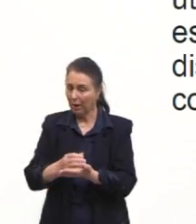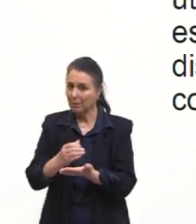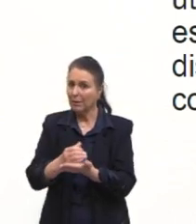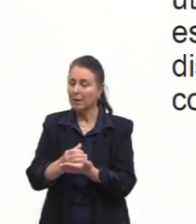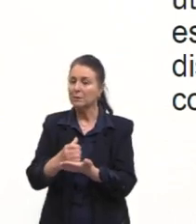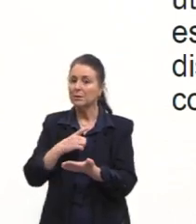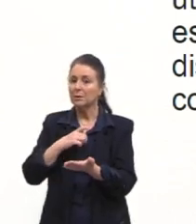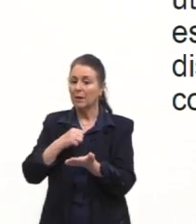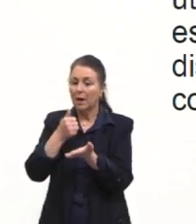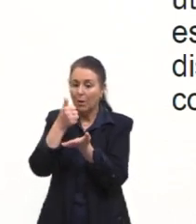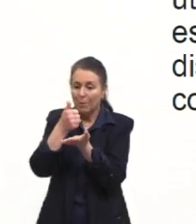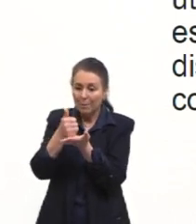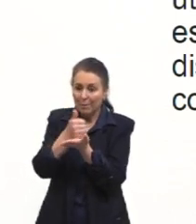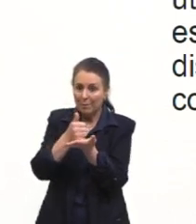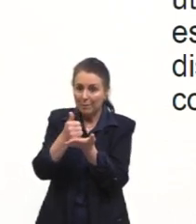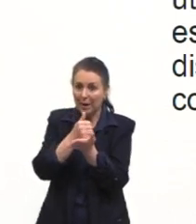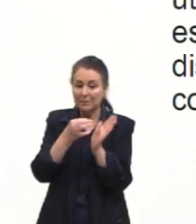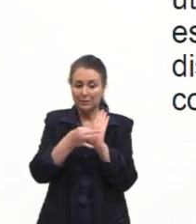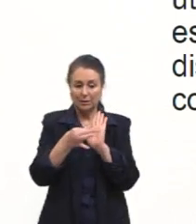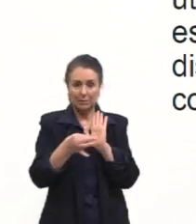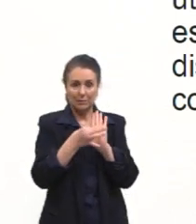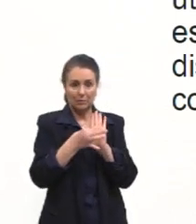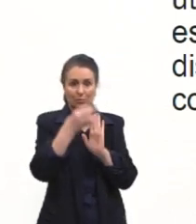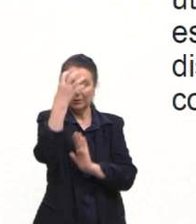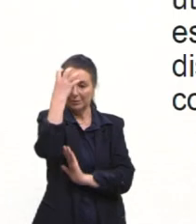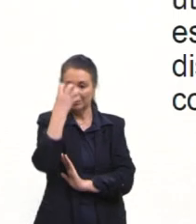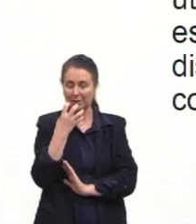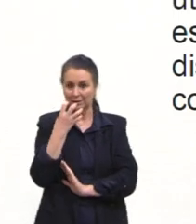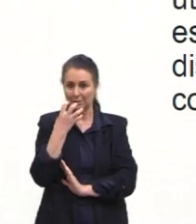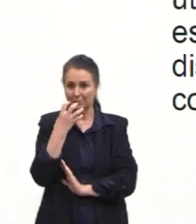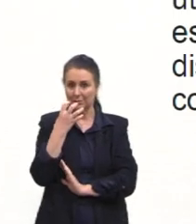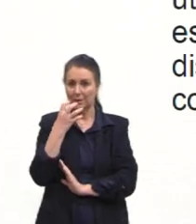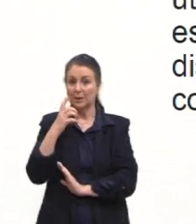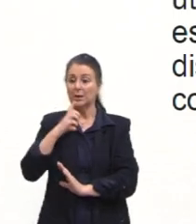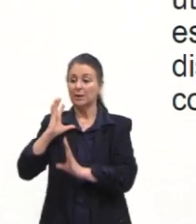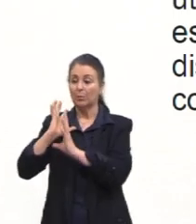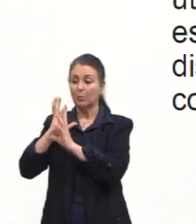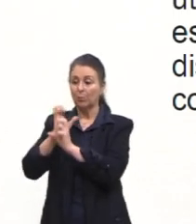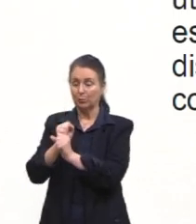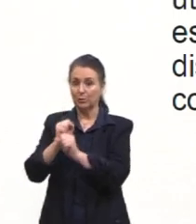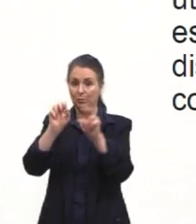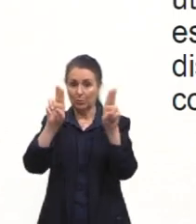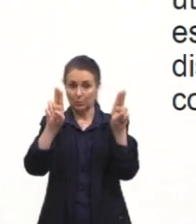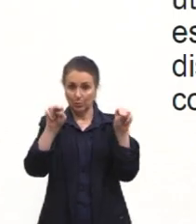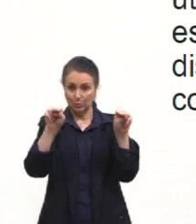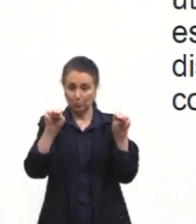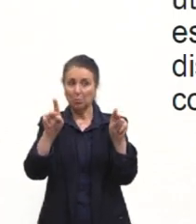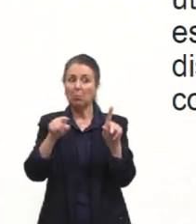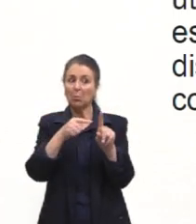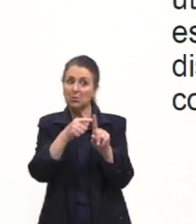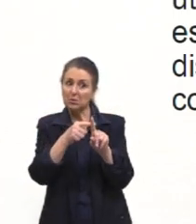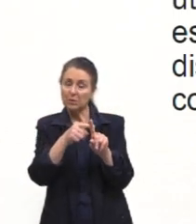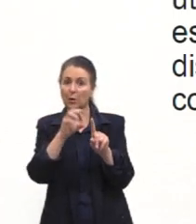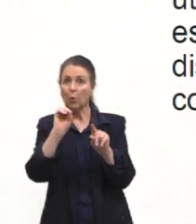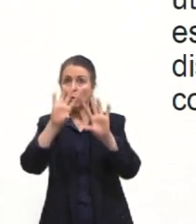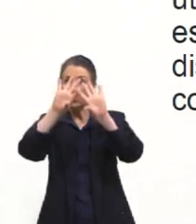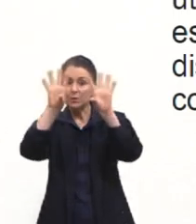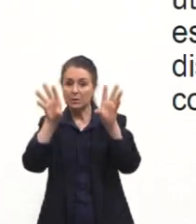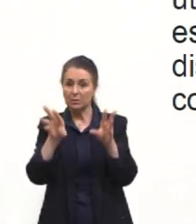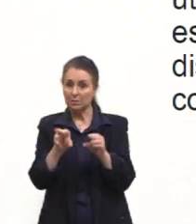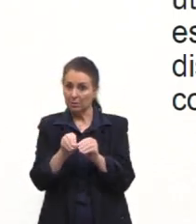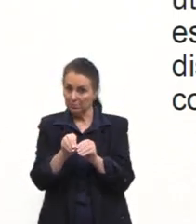por argumentos que podem gerar uma conclusão a respeito do assunto de maneira positiva ou sintética, ou